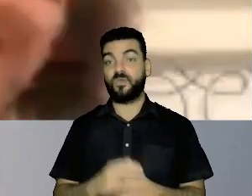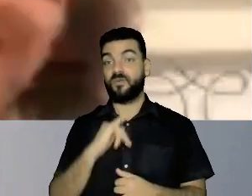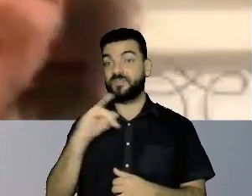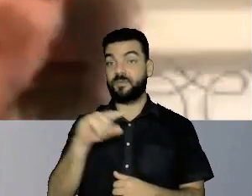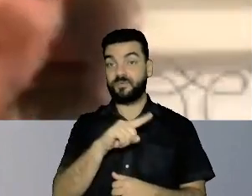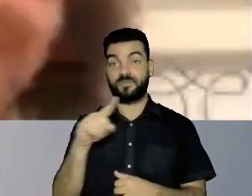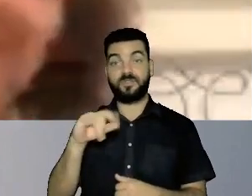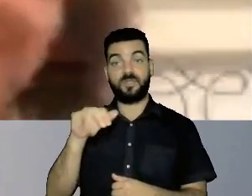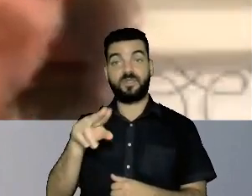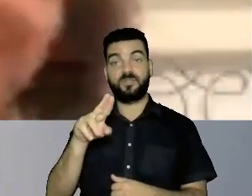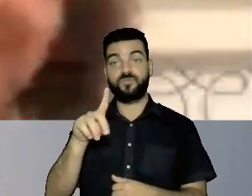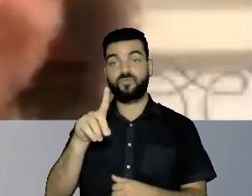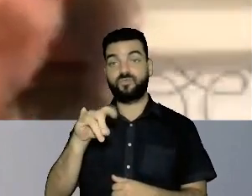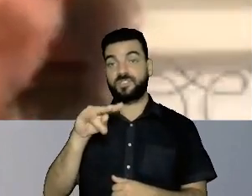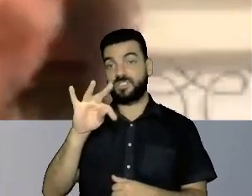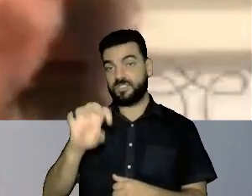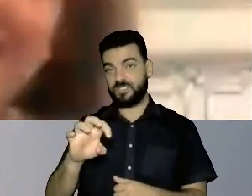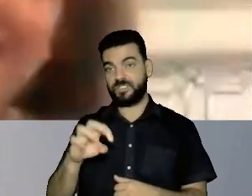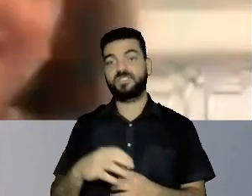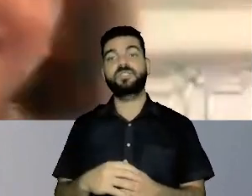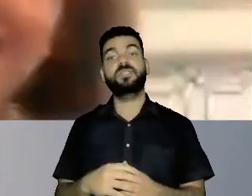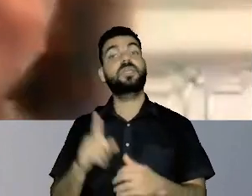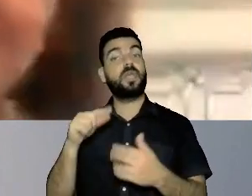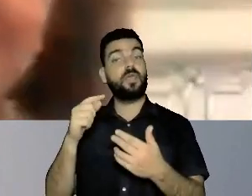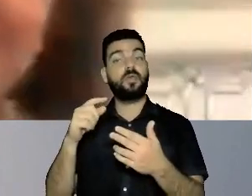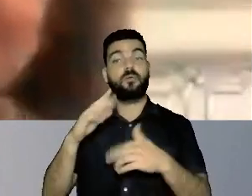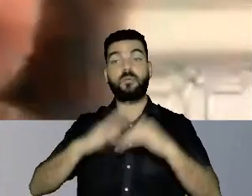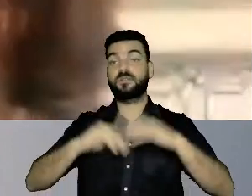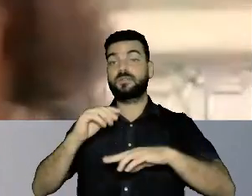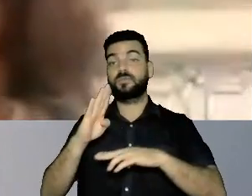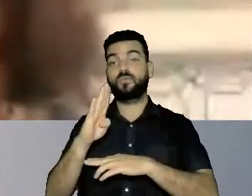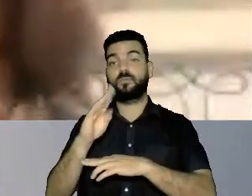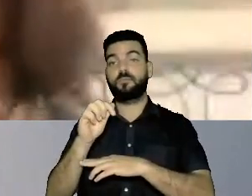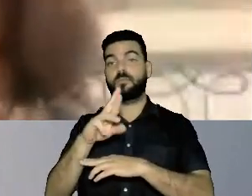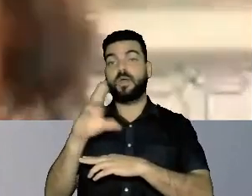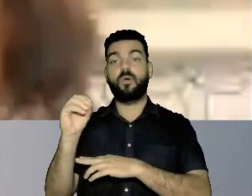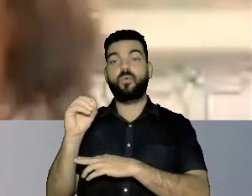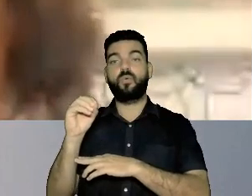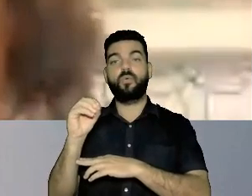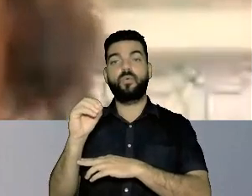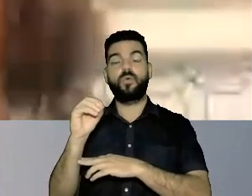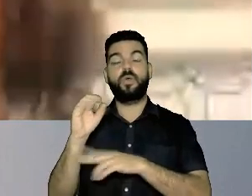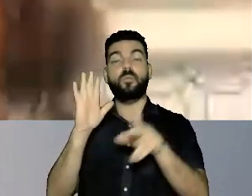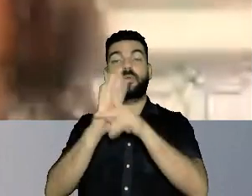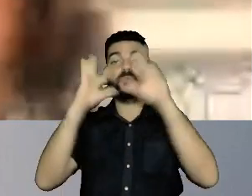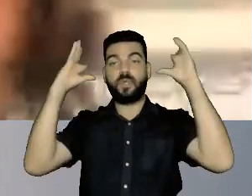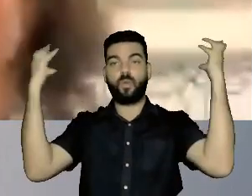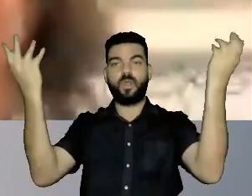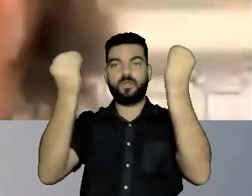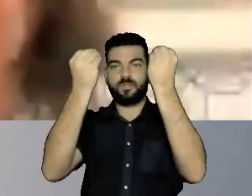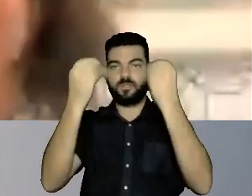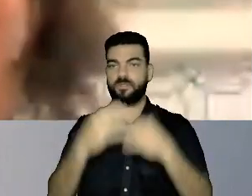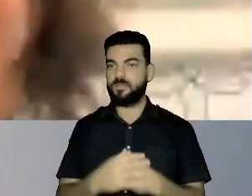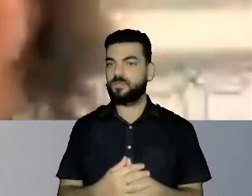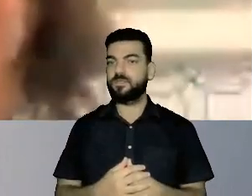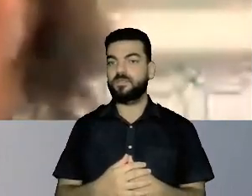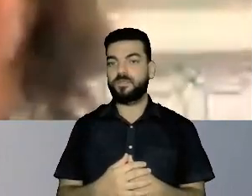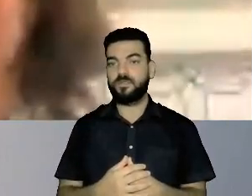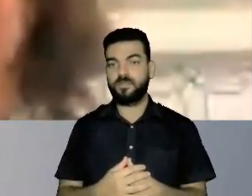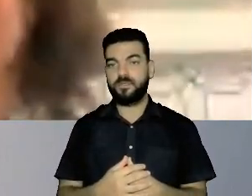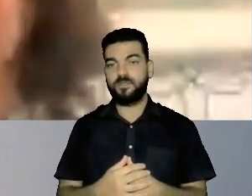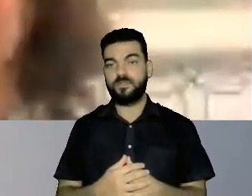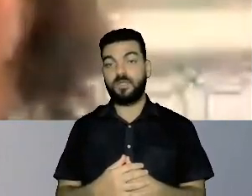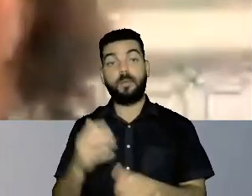extrapolamos um pouquinho, apesar de um pouco de atraso, lembrar de Judith Lester, que ela é uma artista do